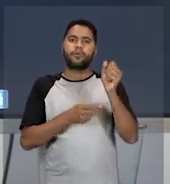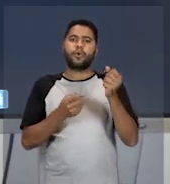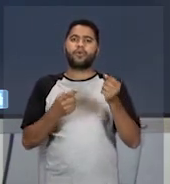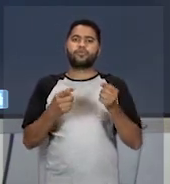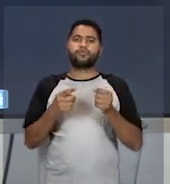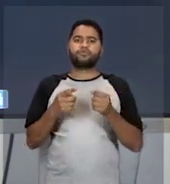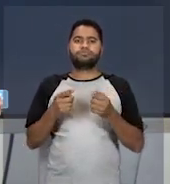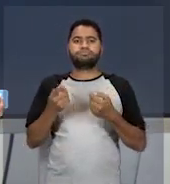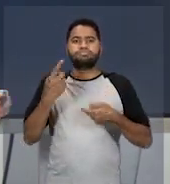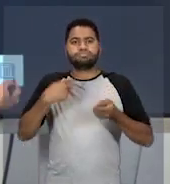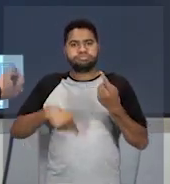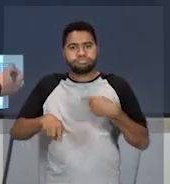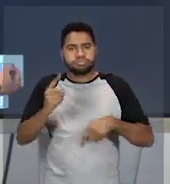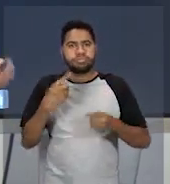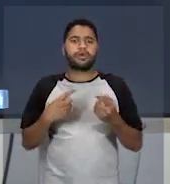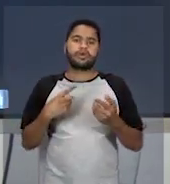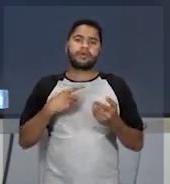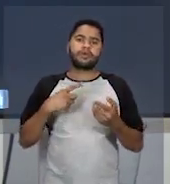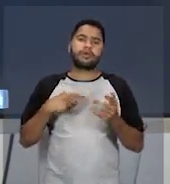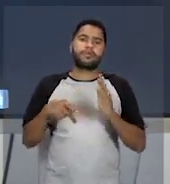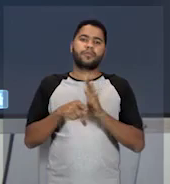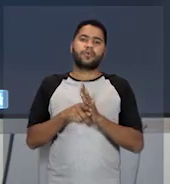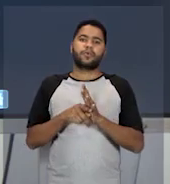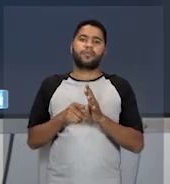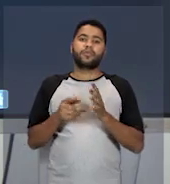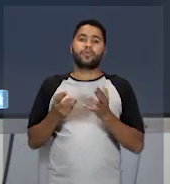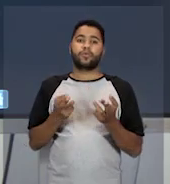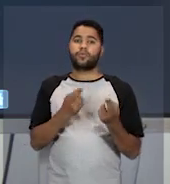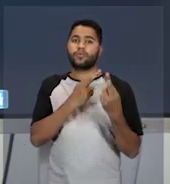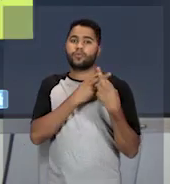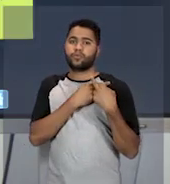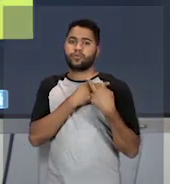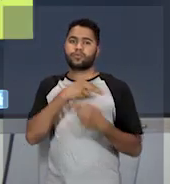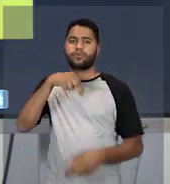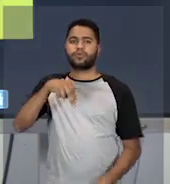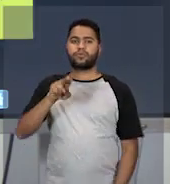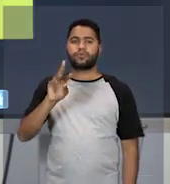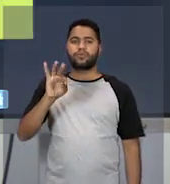conjunto disso aí, nós vamos formar a função de nutrição.